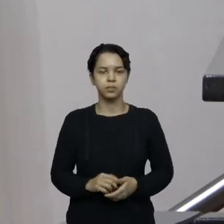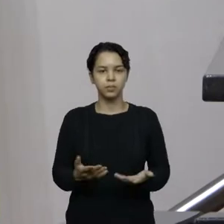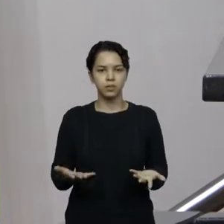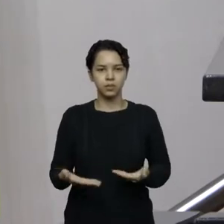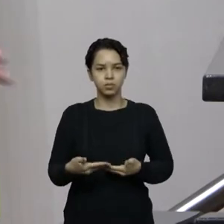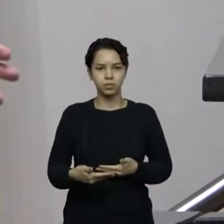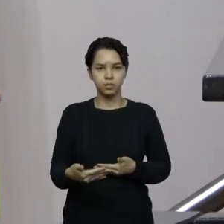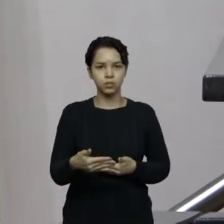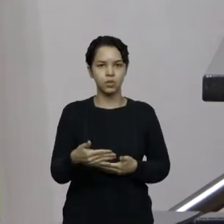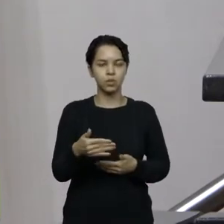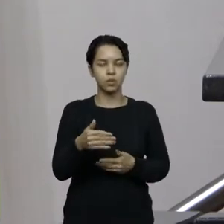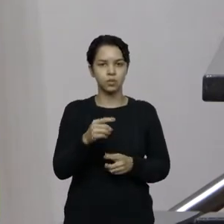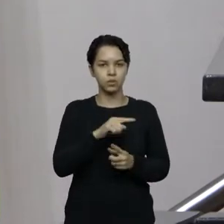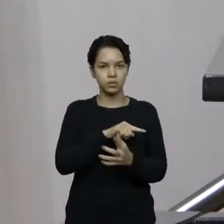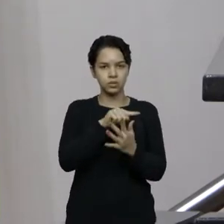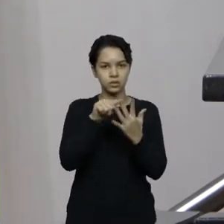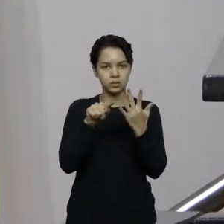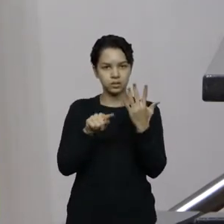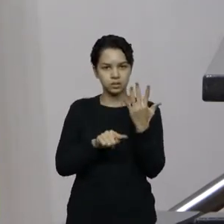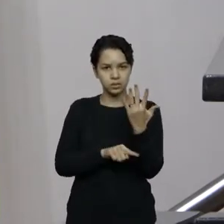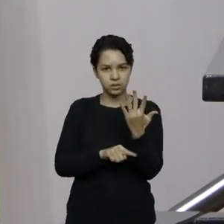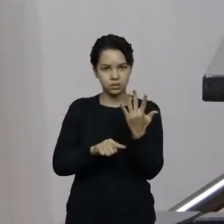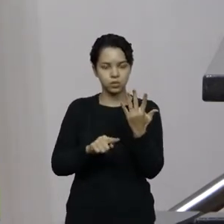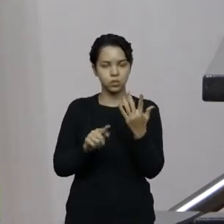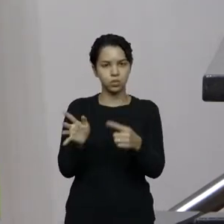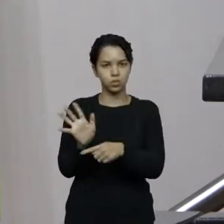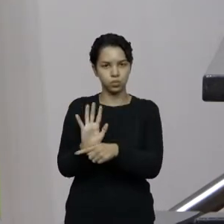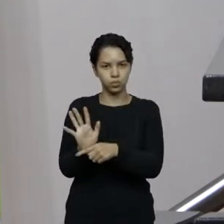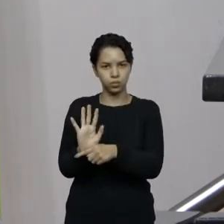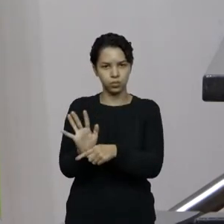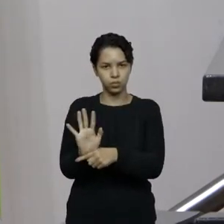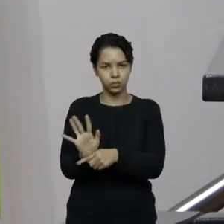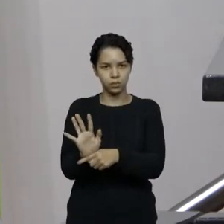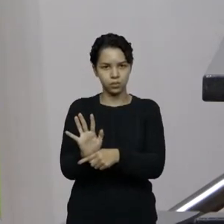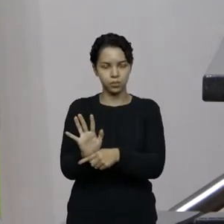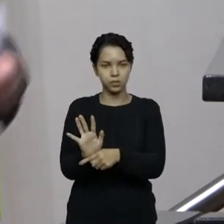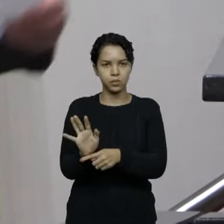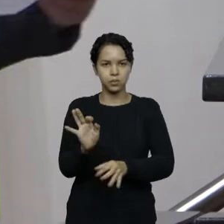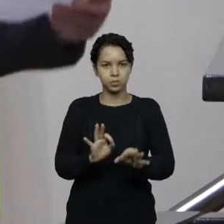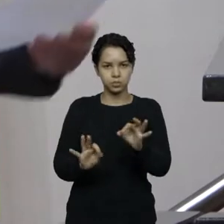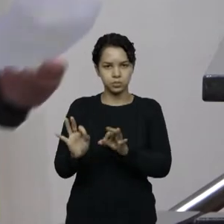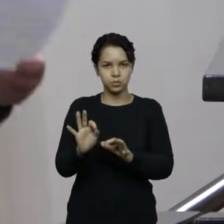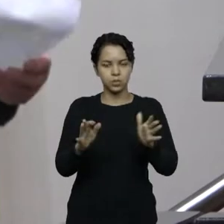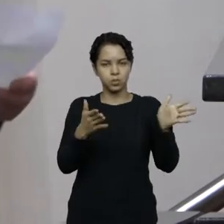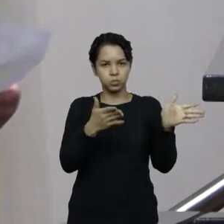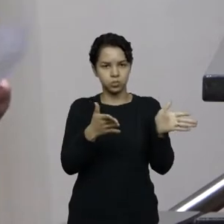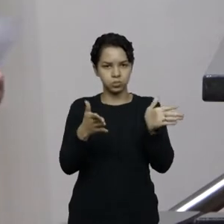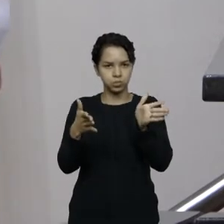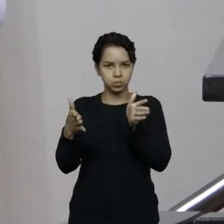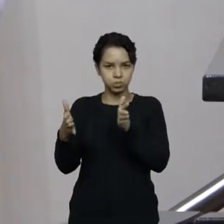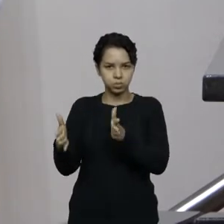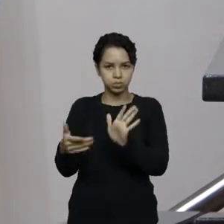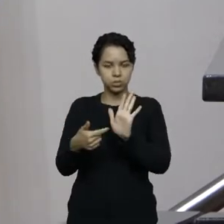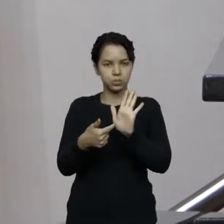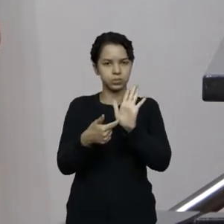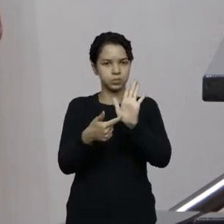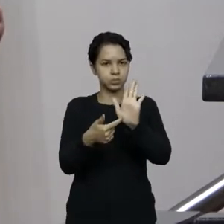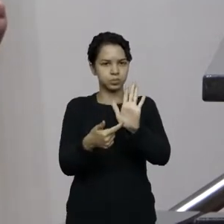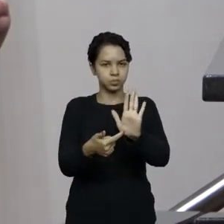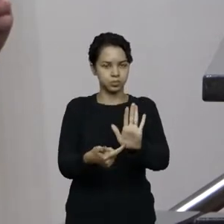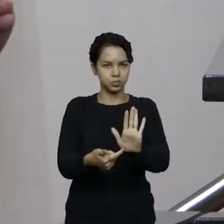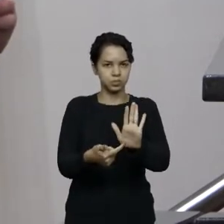15 filmes que foram passados a vistos